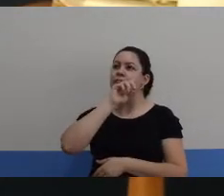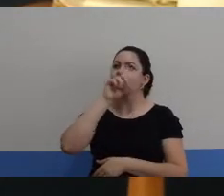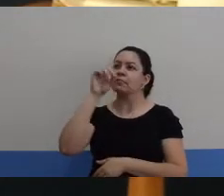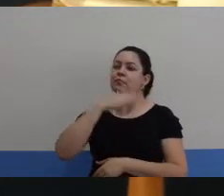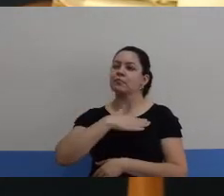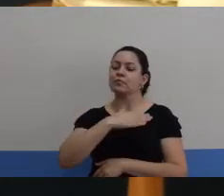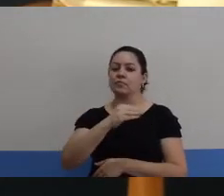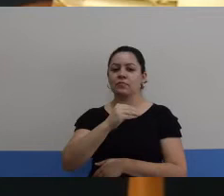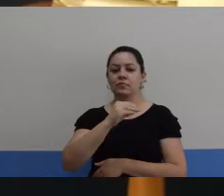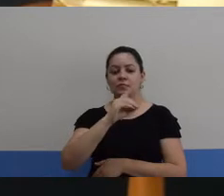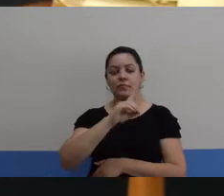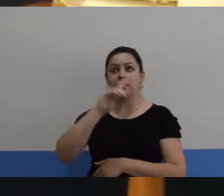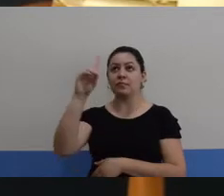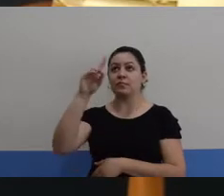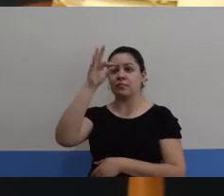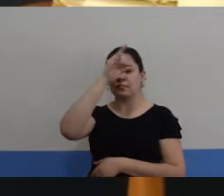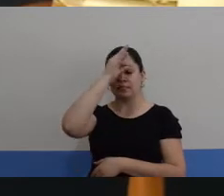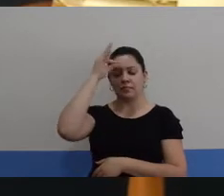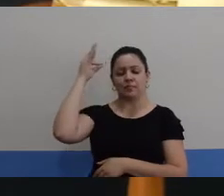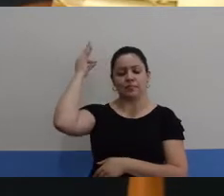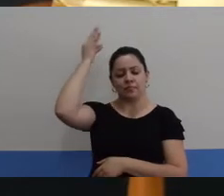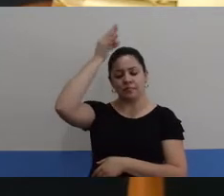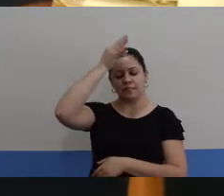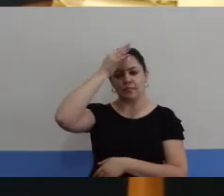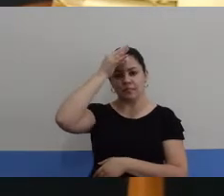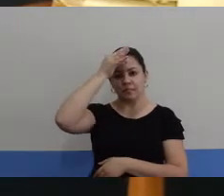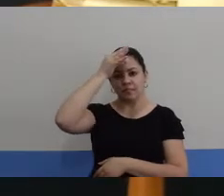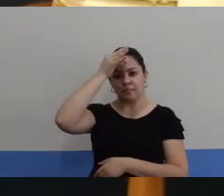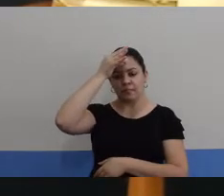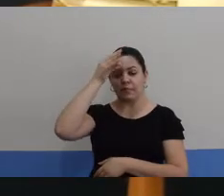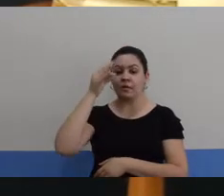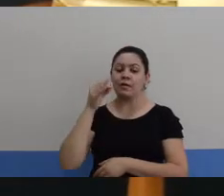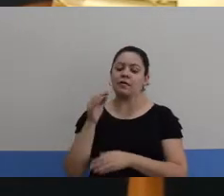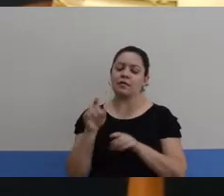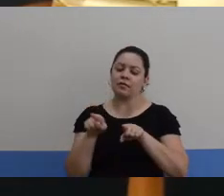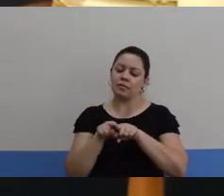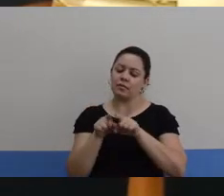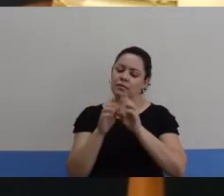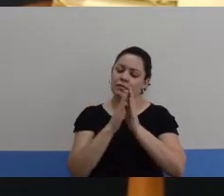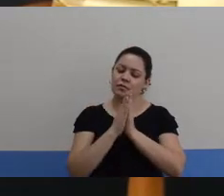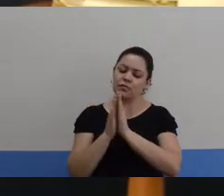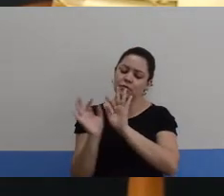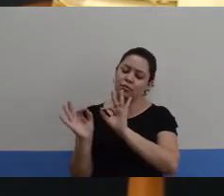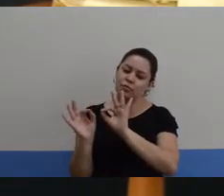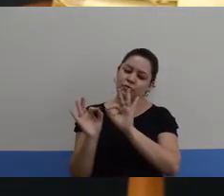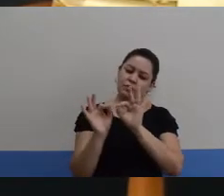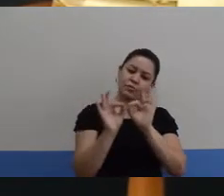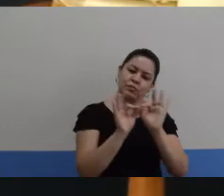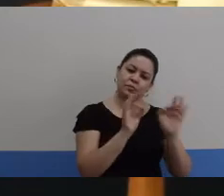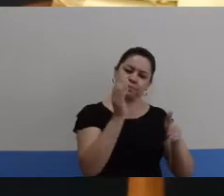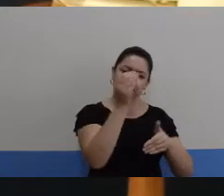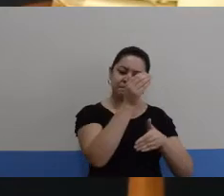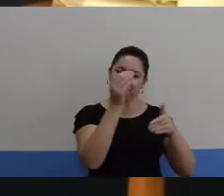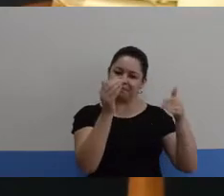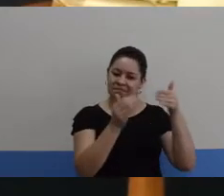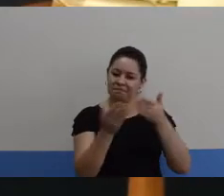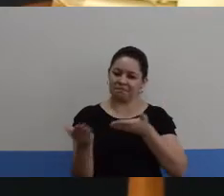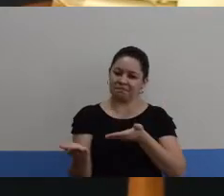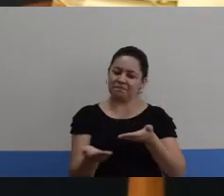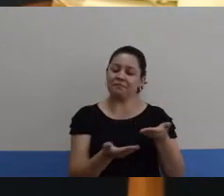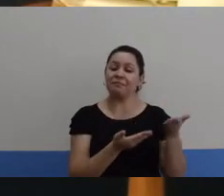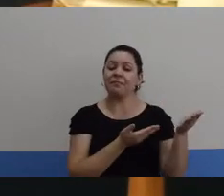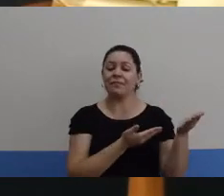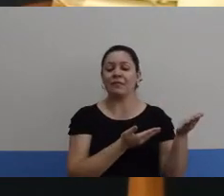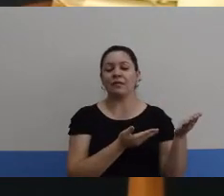Filho, o Espírito Santo, Vamos acompanhar a nossa oração, que vai estar na tela, E eu convido a